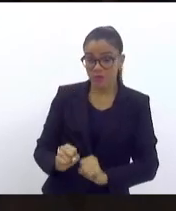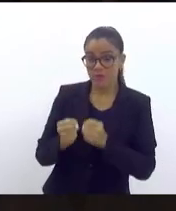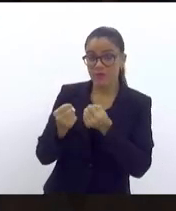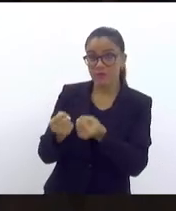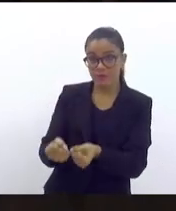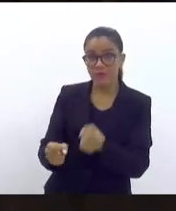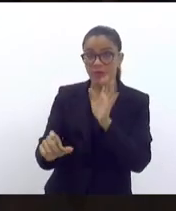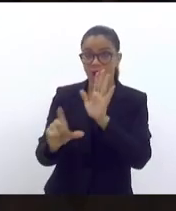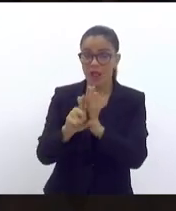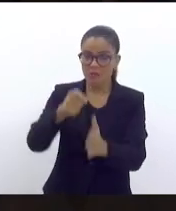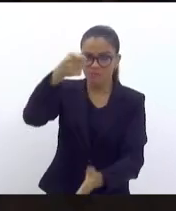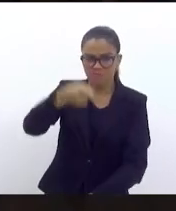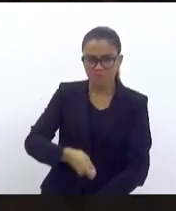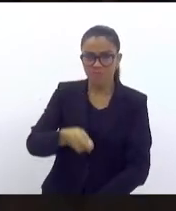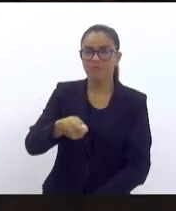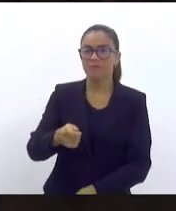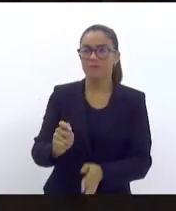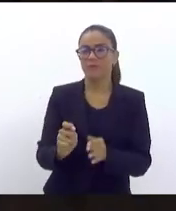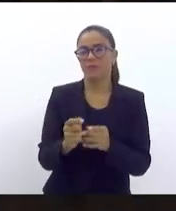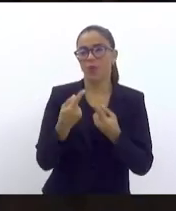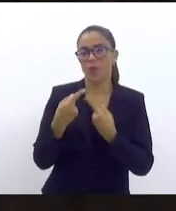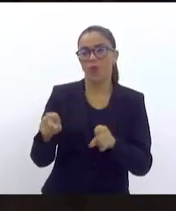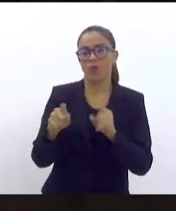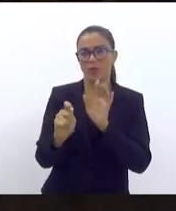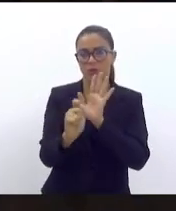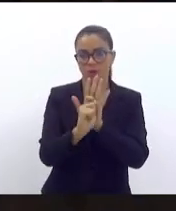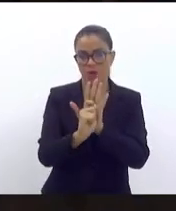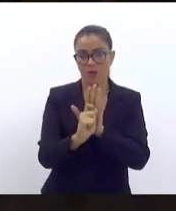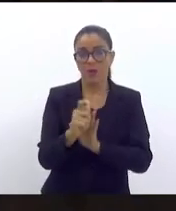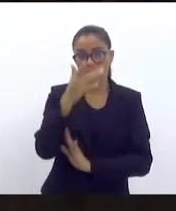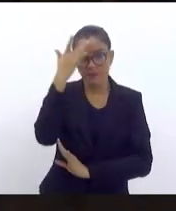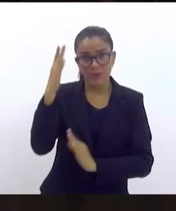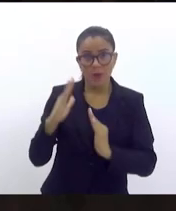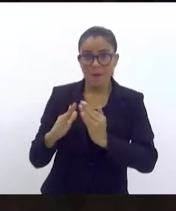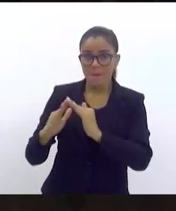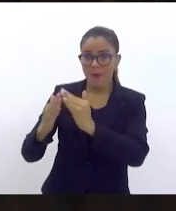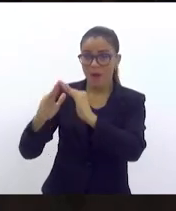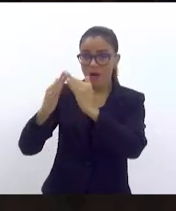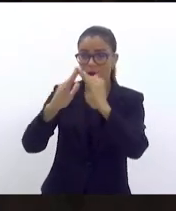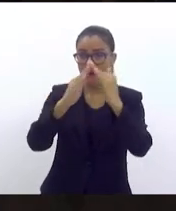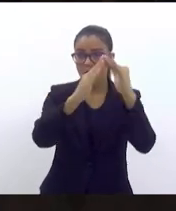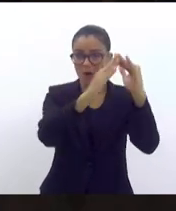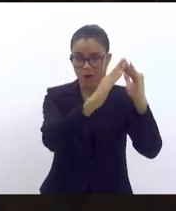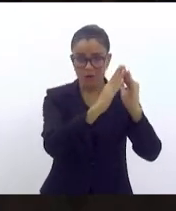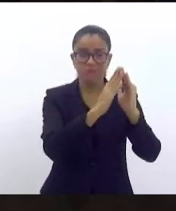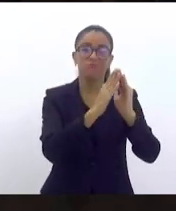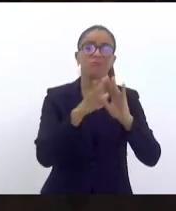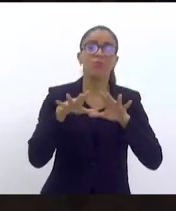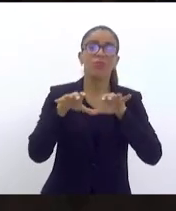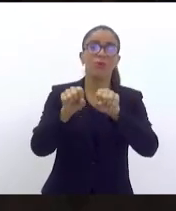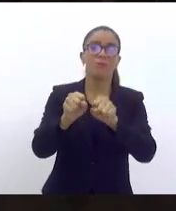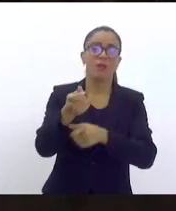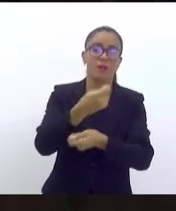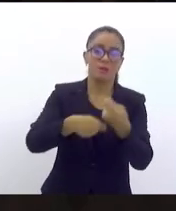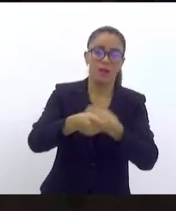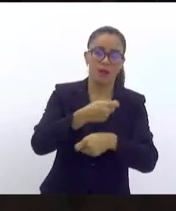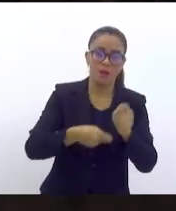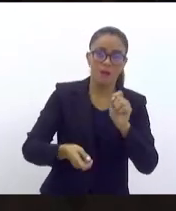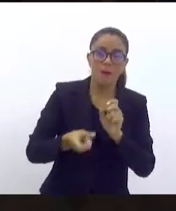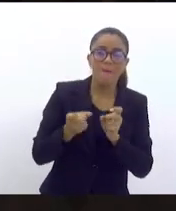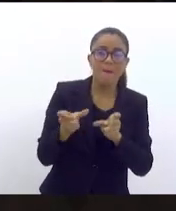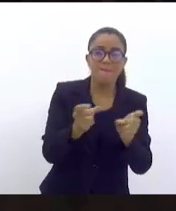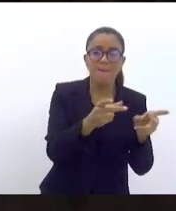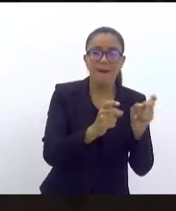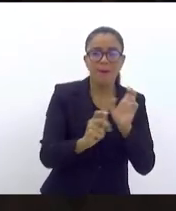lente de drogas e mais do que isso quem mora numa favela dominada pelo narco terrorismo sabe que é uma